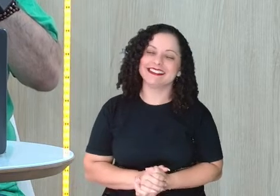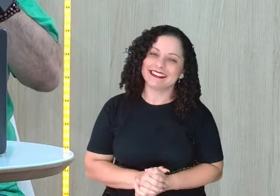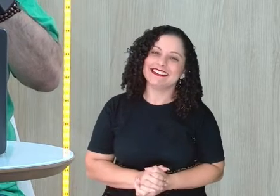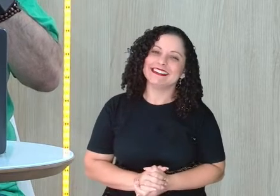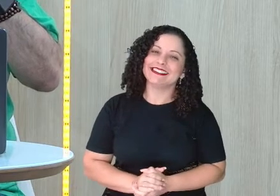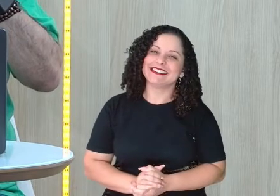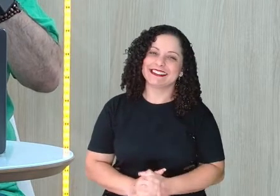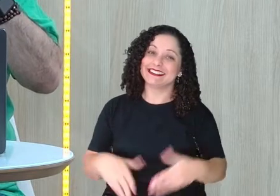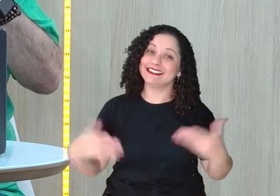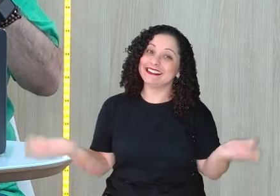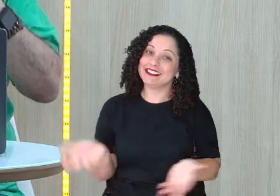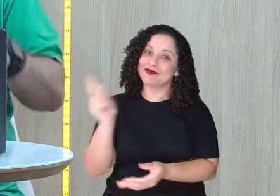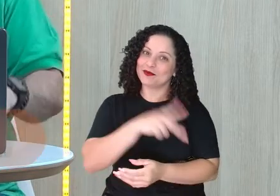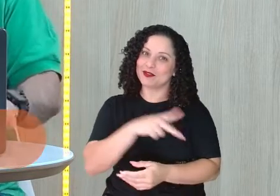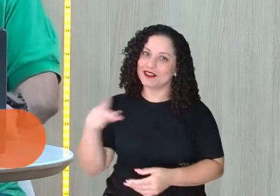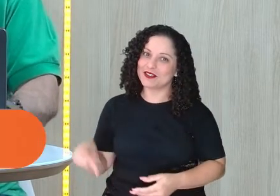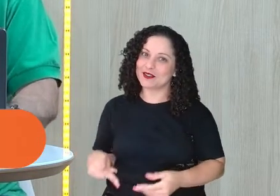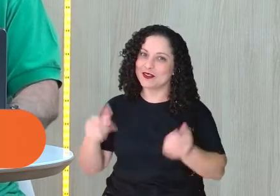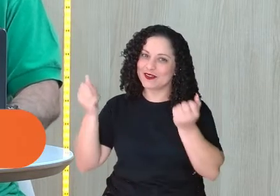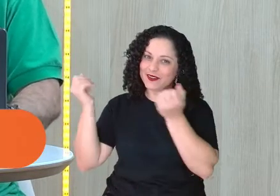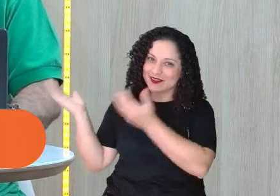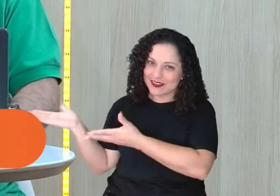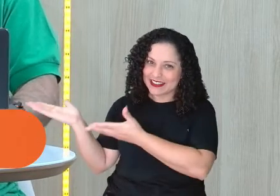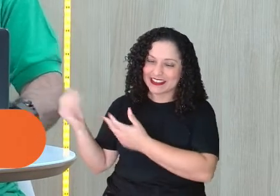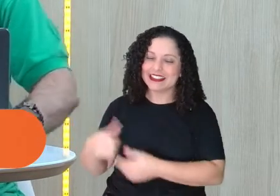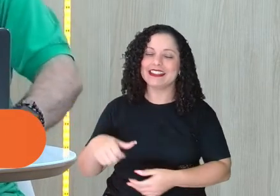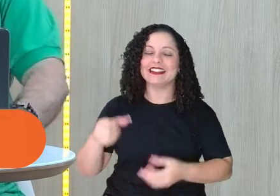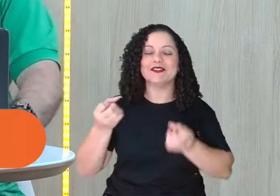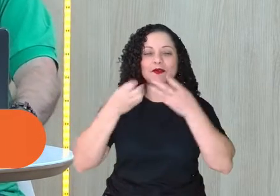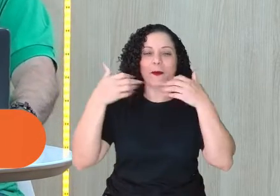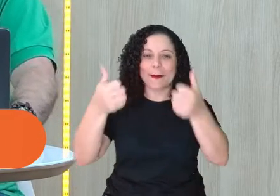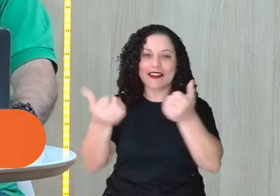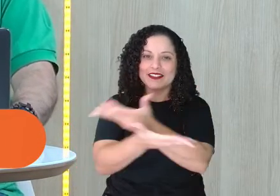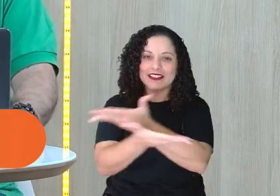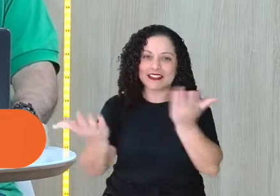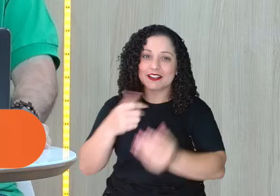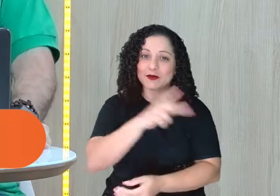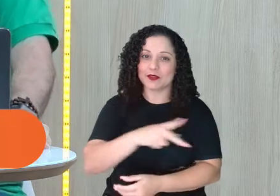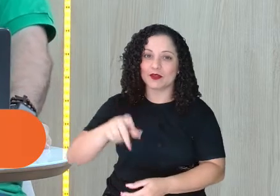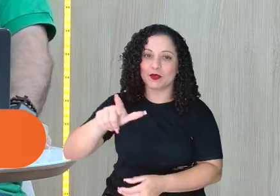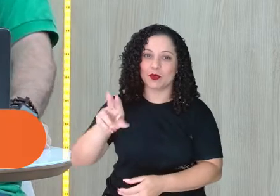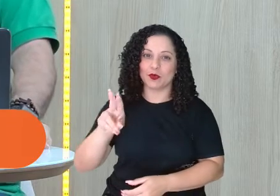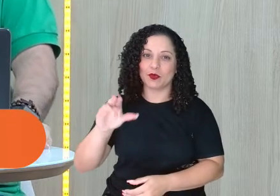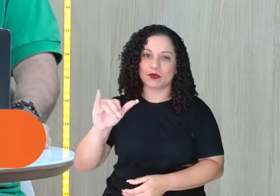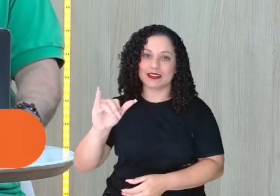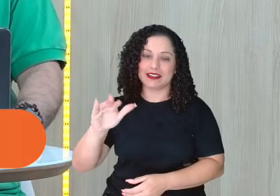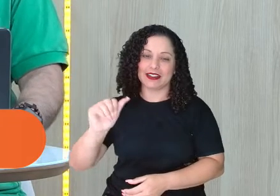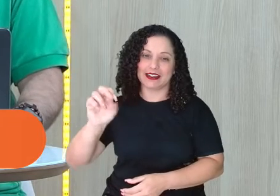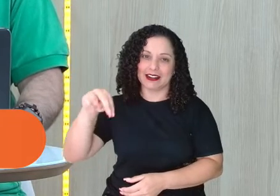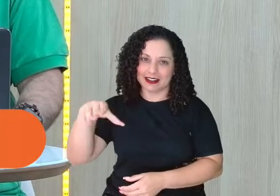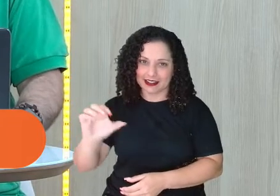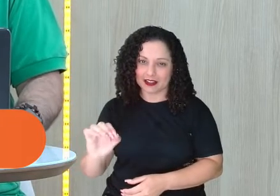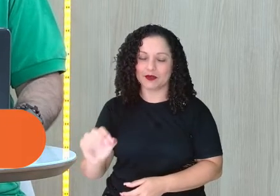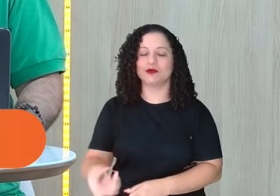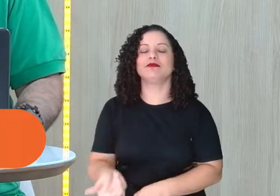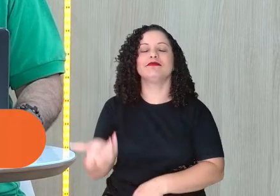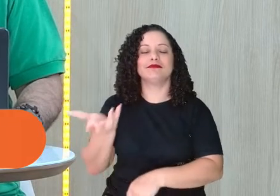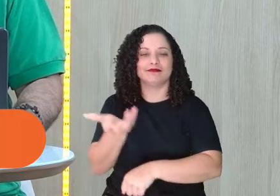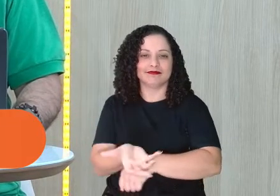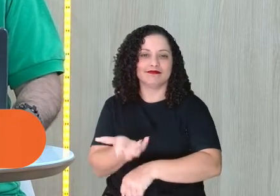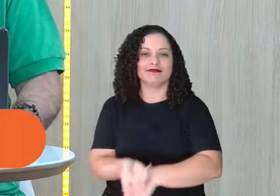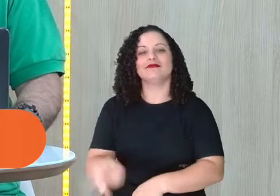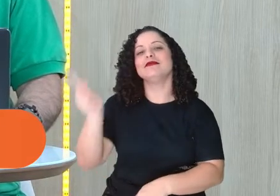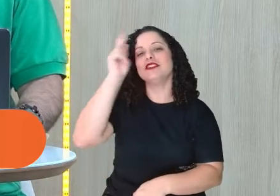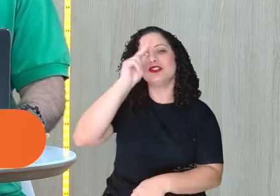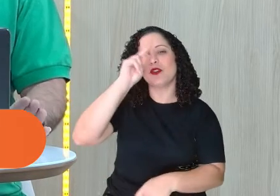É nóis! E aí, pessoal, tudo bom com vocês? Professor Luciano, professor de História também, aqui acompanhando a professora